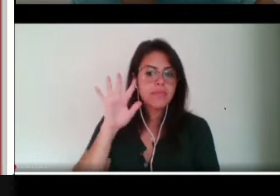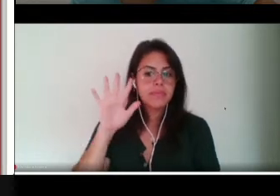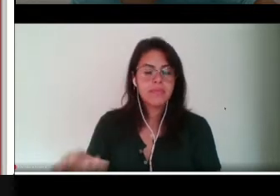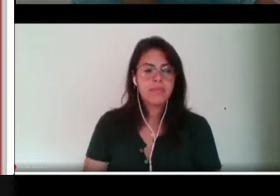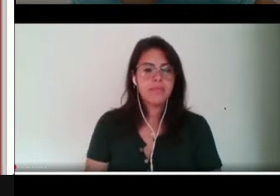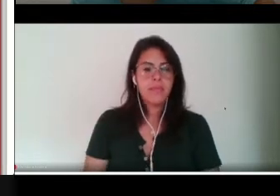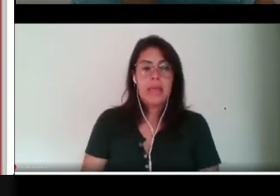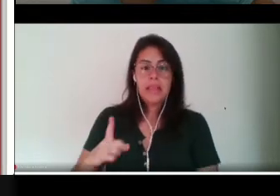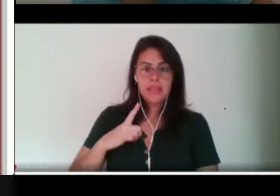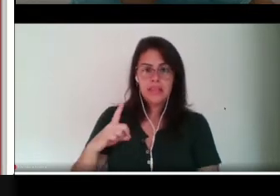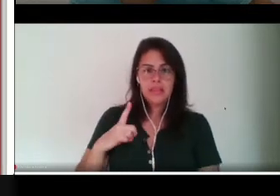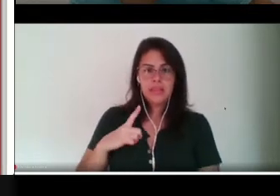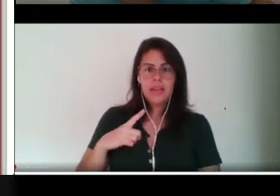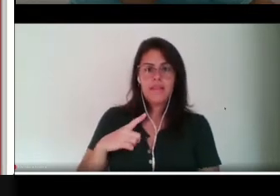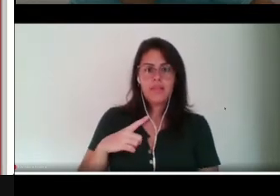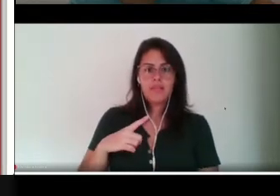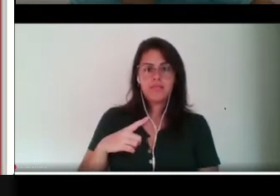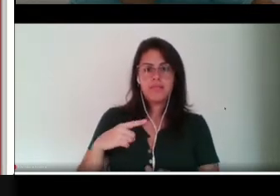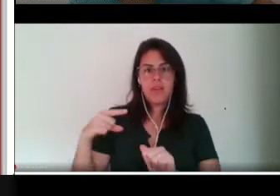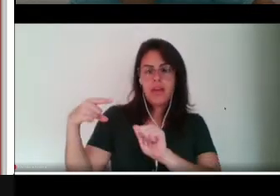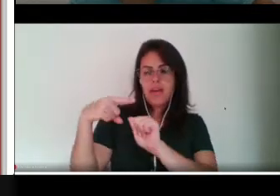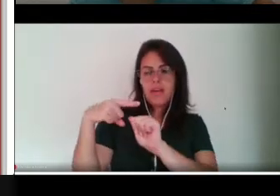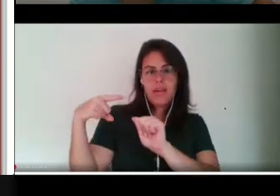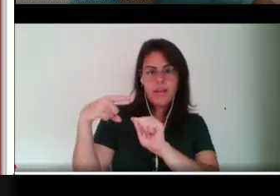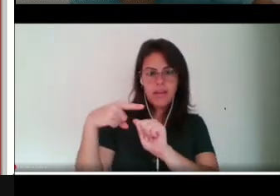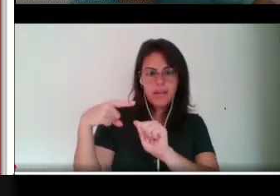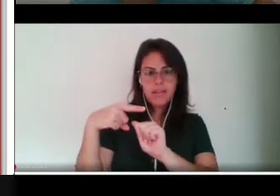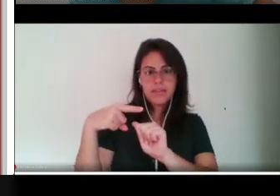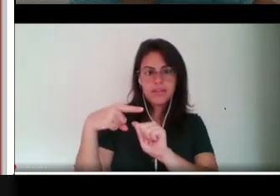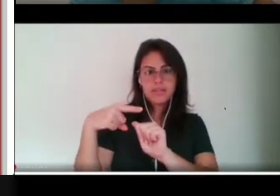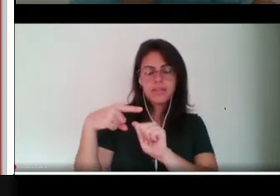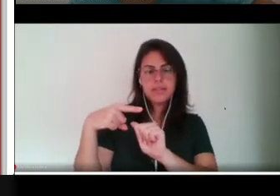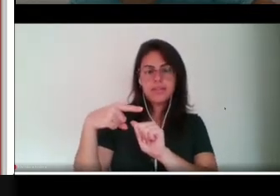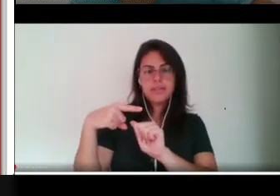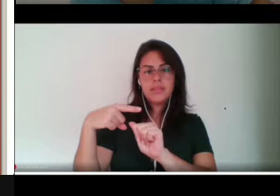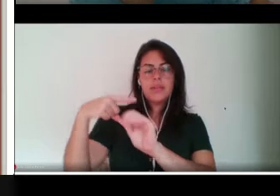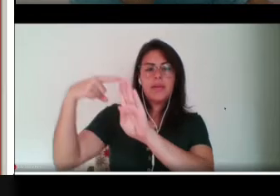A aqui, tá? E um vetor B,